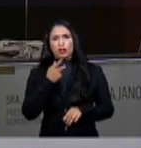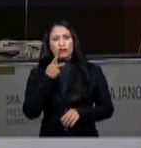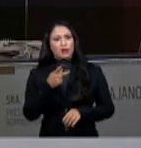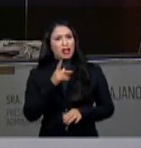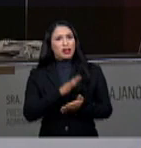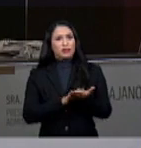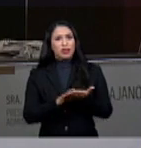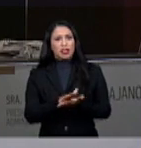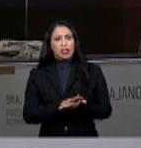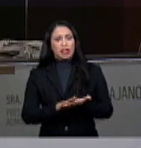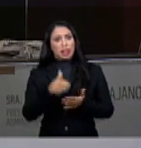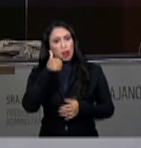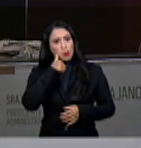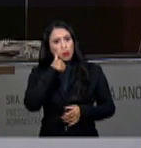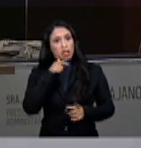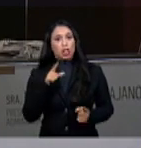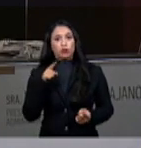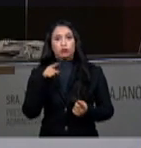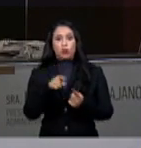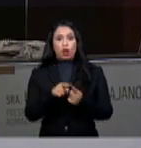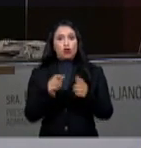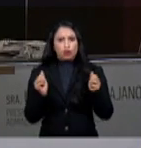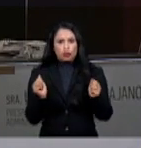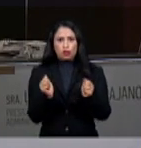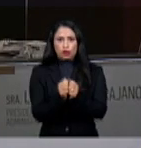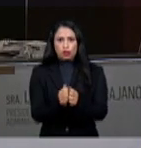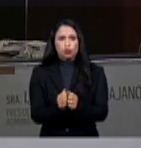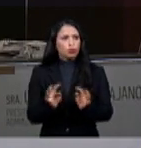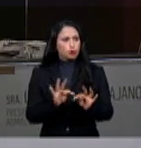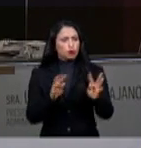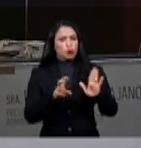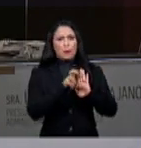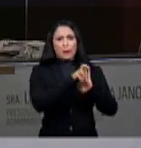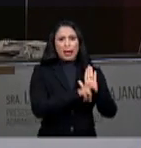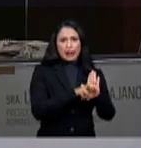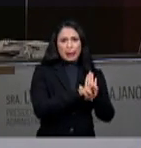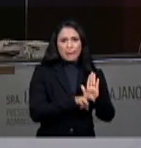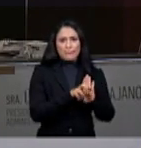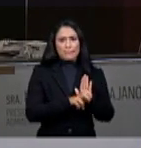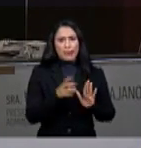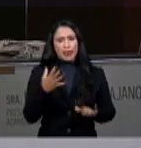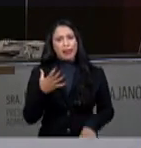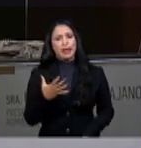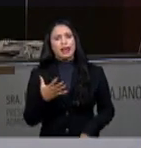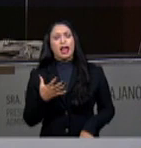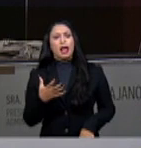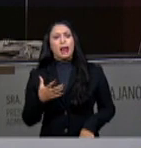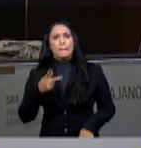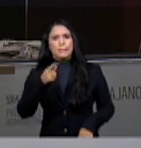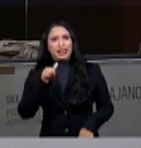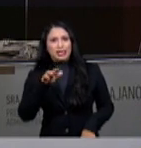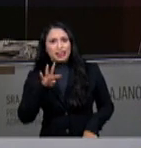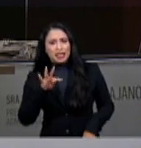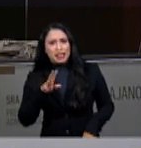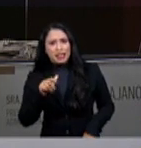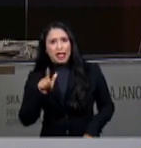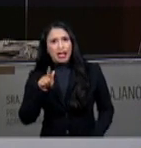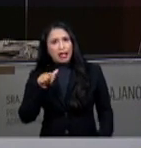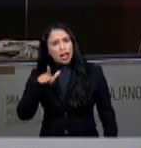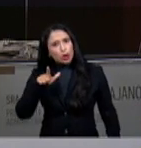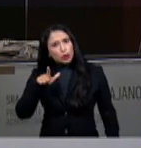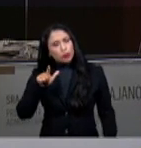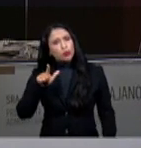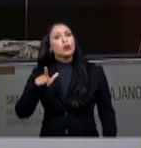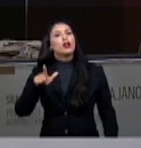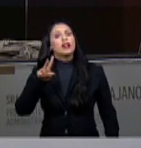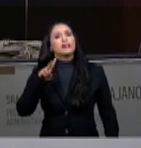é culpada então a gente tinha uma meta junto com todos para Maria da Penha que a Patrícia do avô um metro né só nós o médico da gente